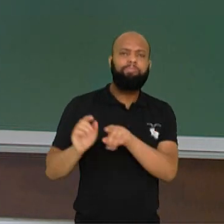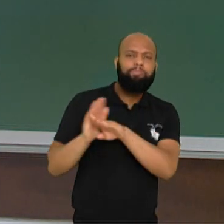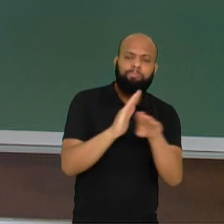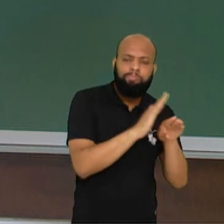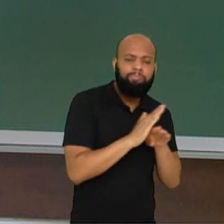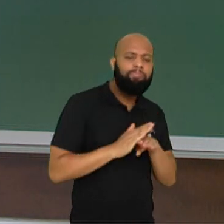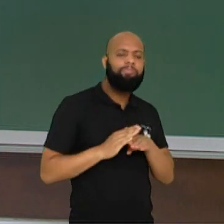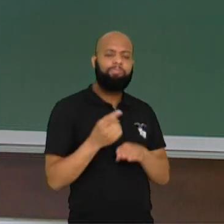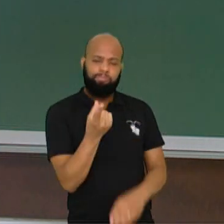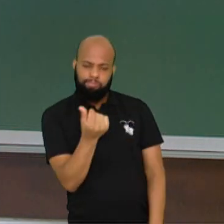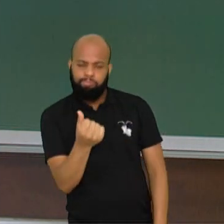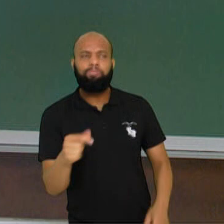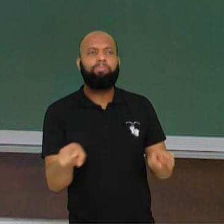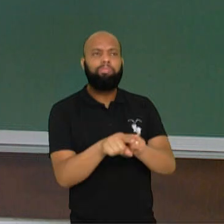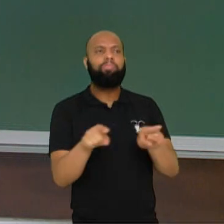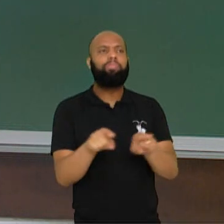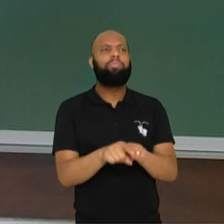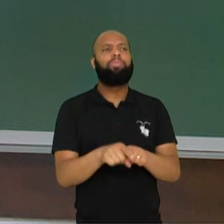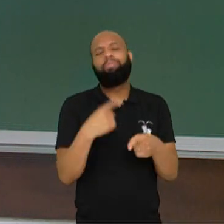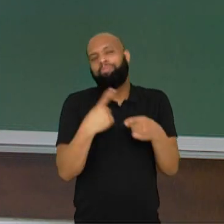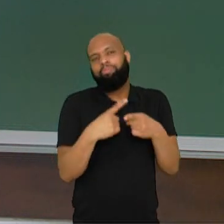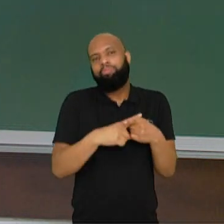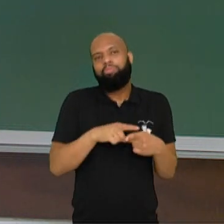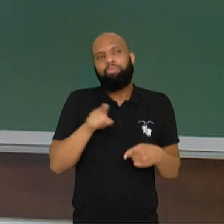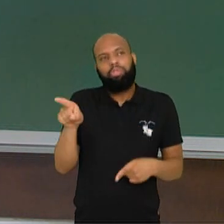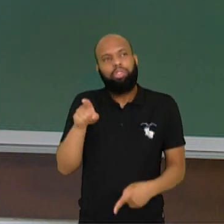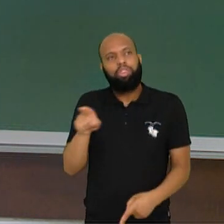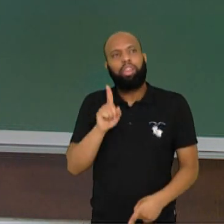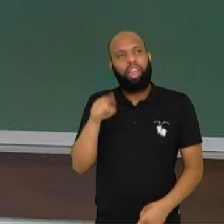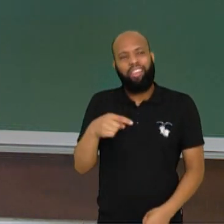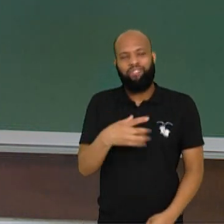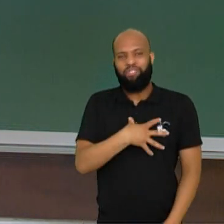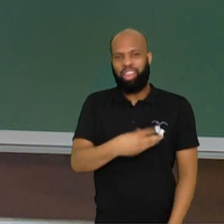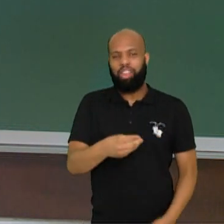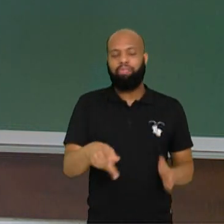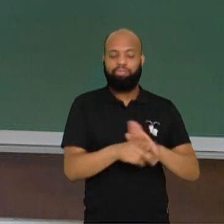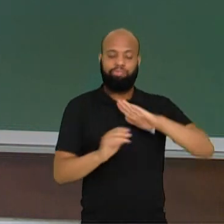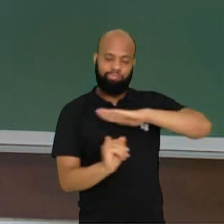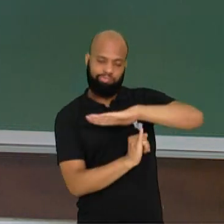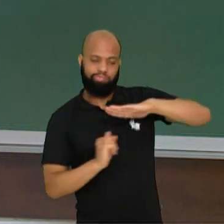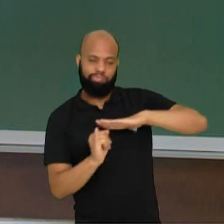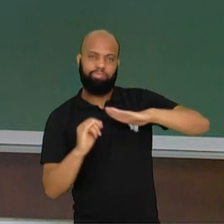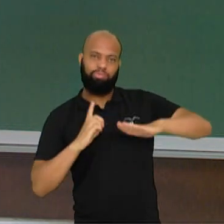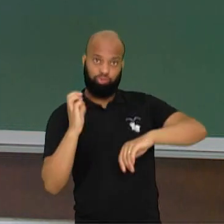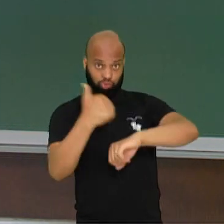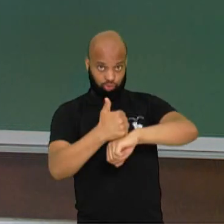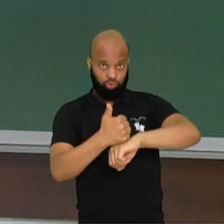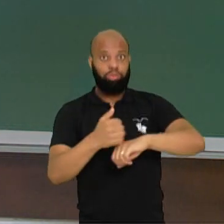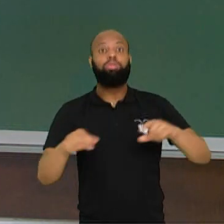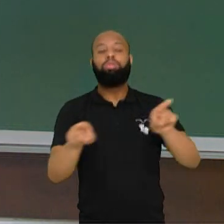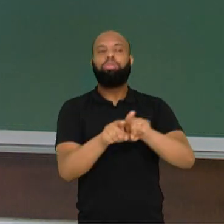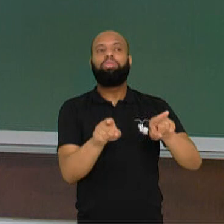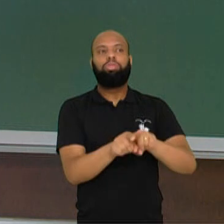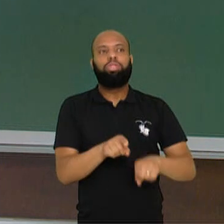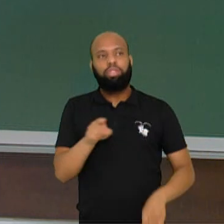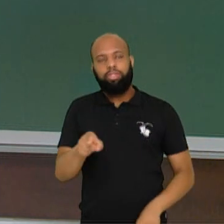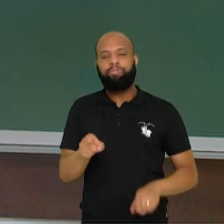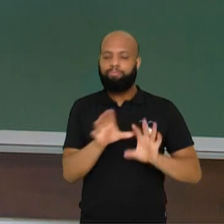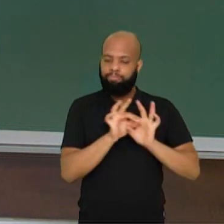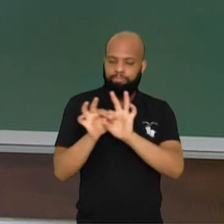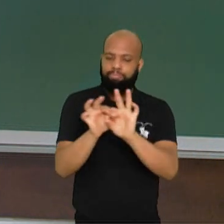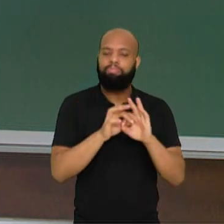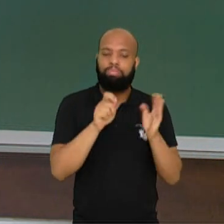bastante financeiramente, já que Engels era filho de industriais, também foi um grande